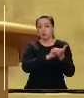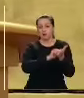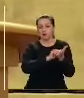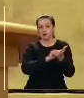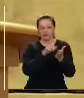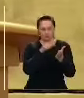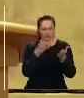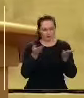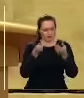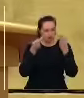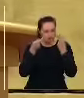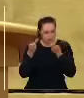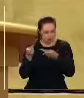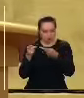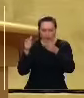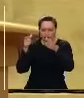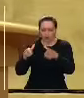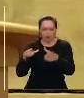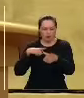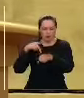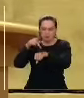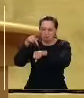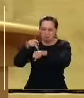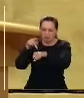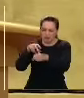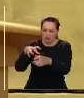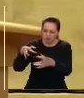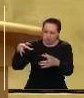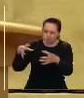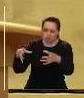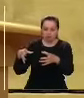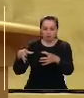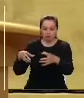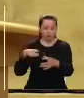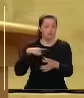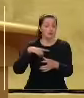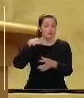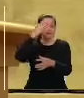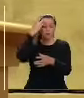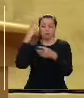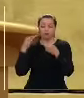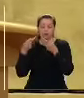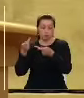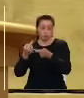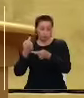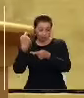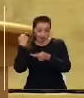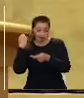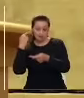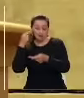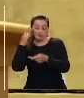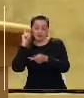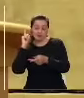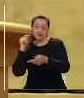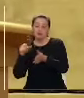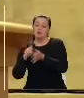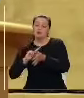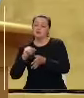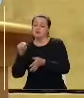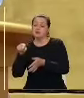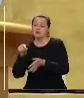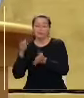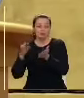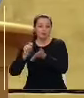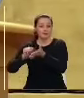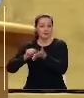de rochas, que às vezes teve um visitante que foi lá e escreveu alguma coisa. De vez em quando a gente se depara com notícias de que